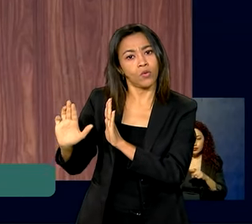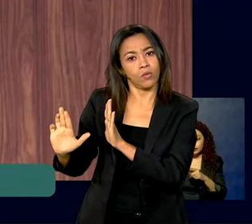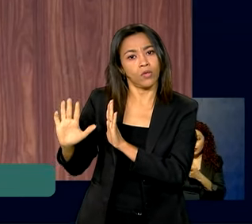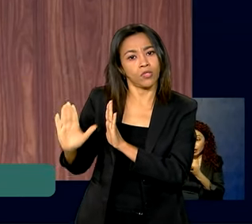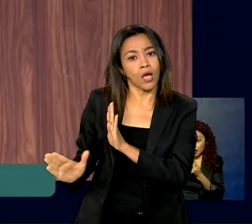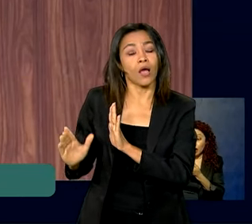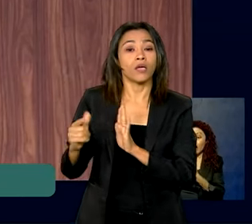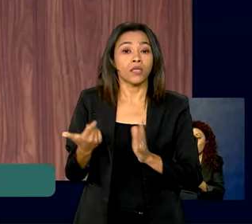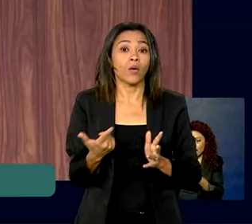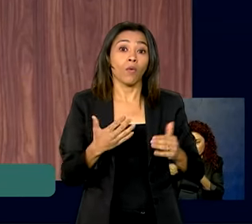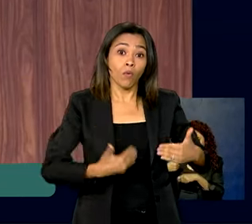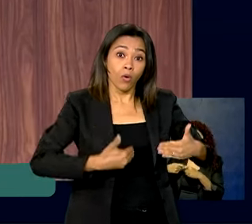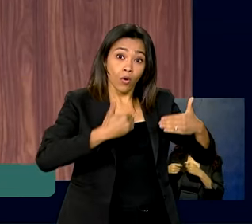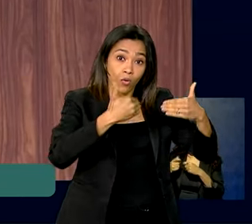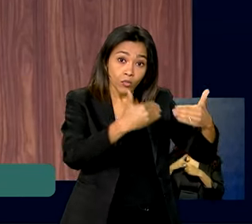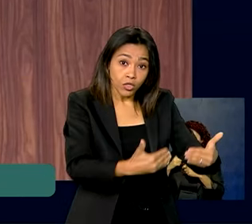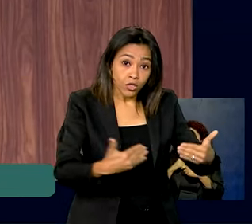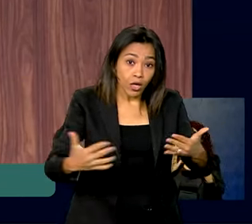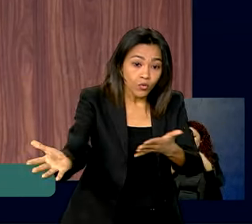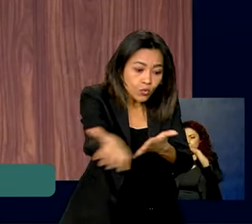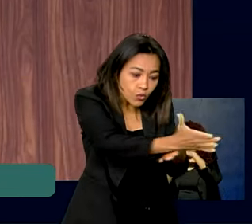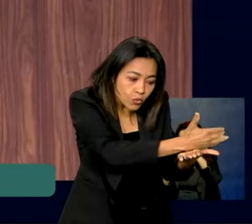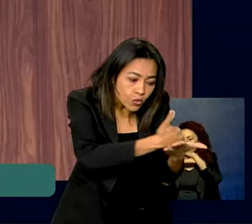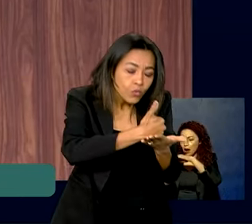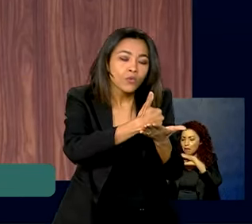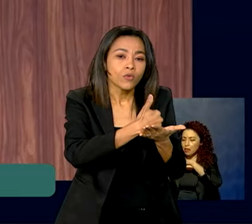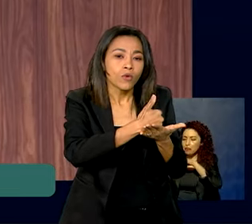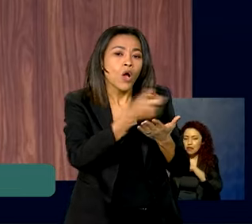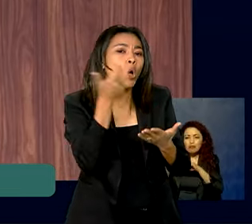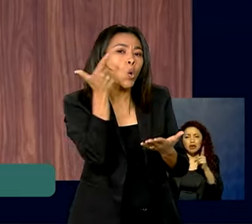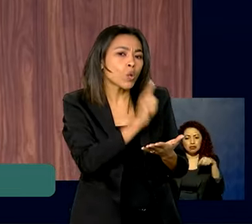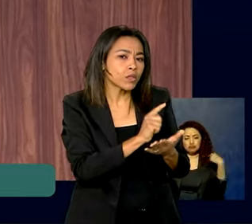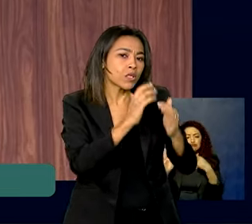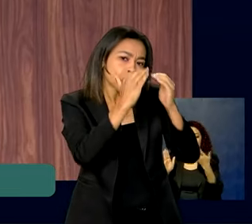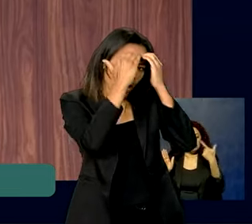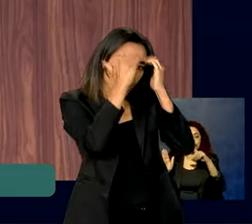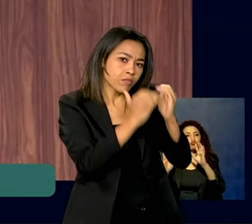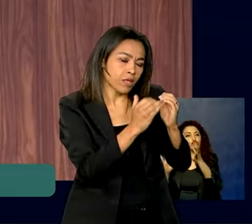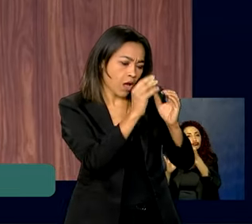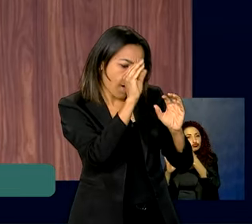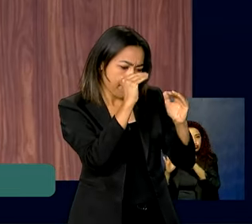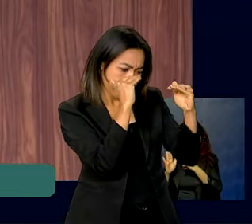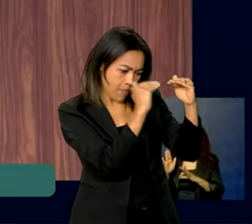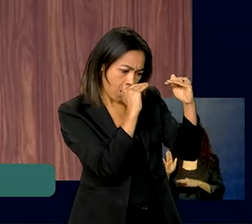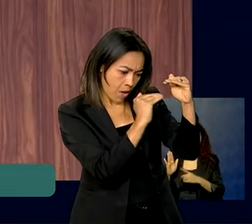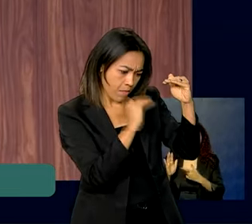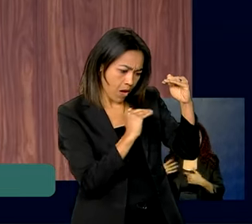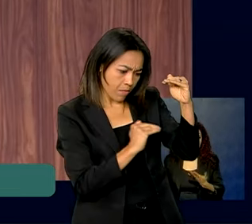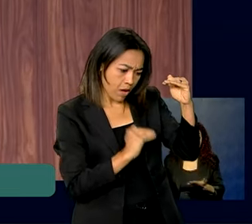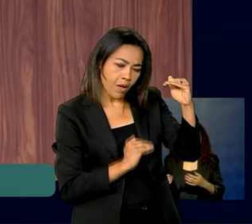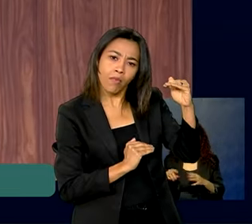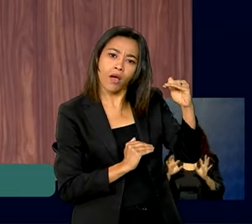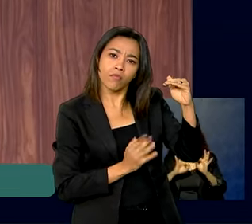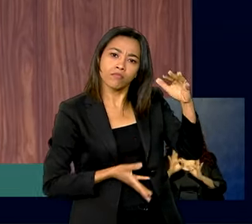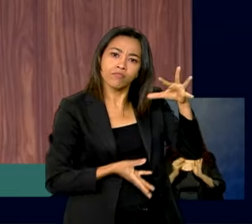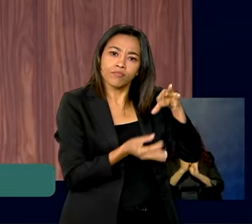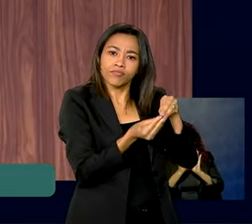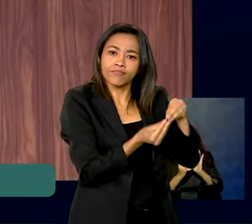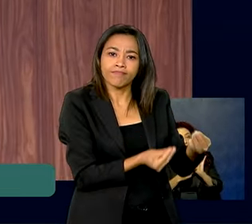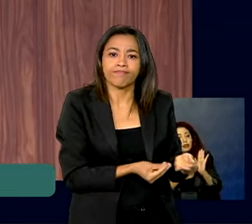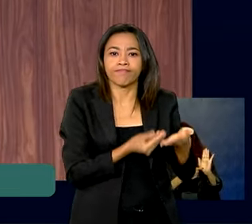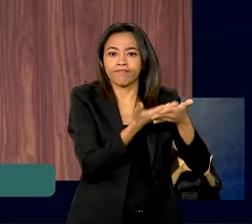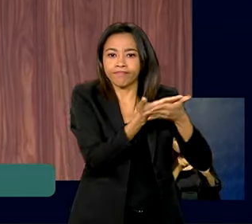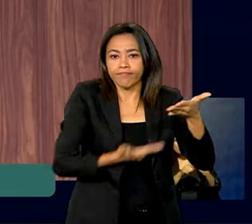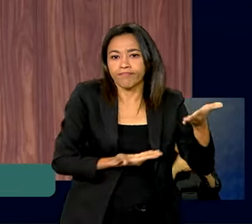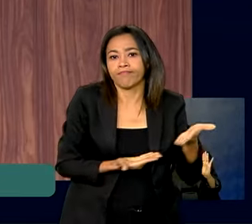cumpriu seu cronograma de entregar ao presidente da república uma cenários né porque a decisão é dele